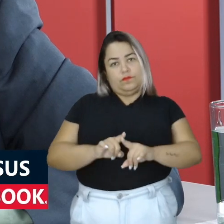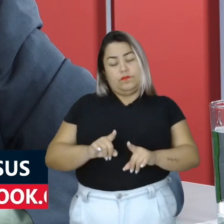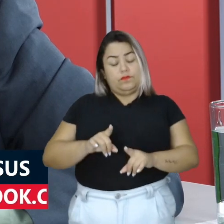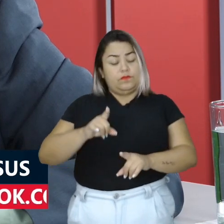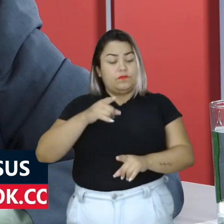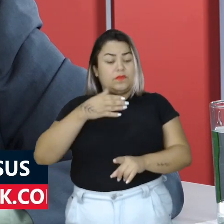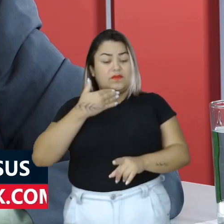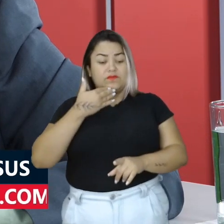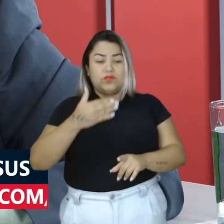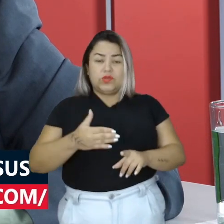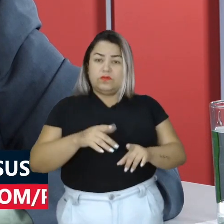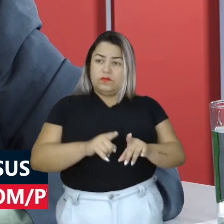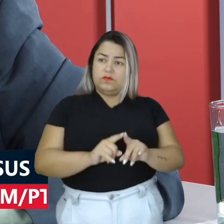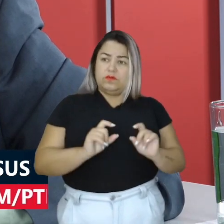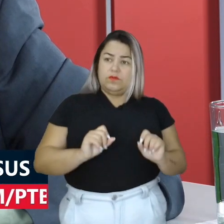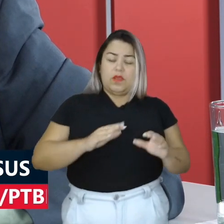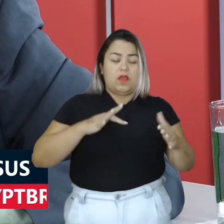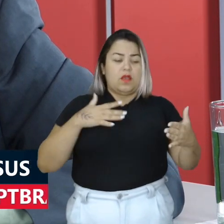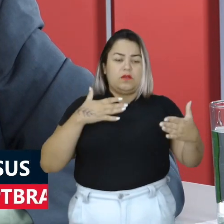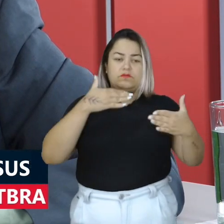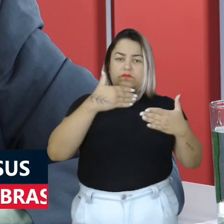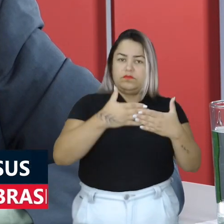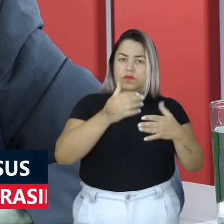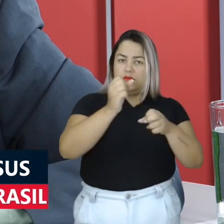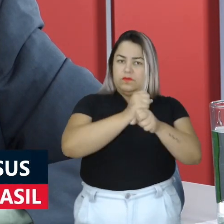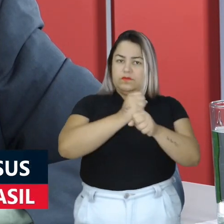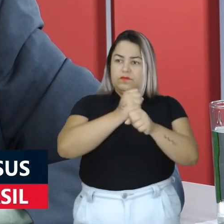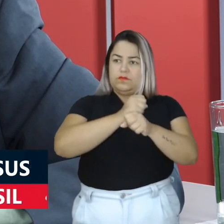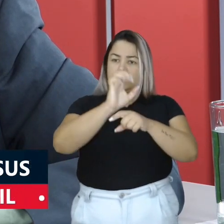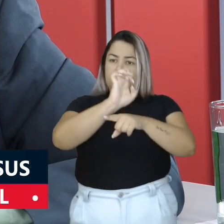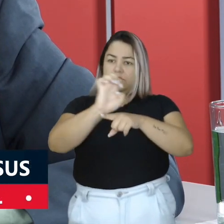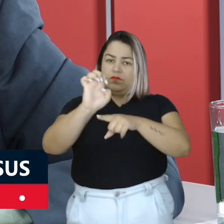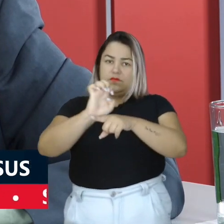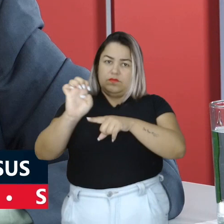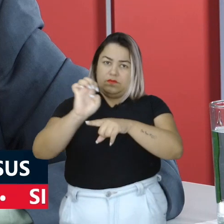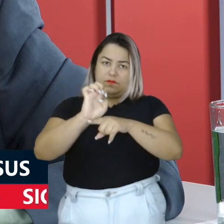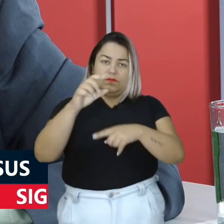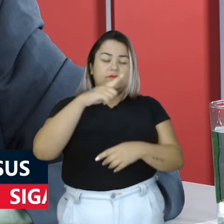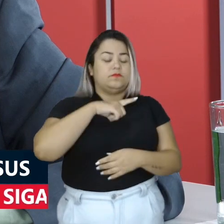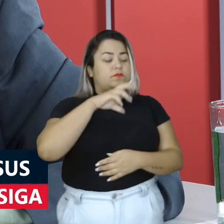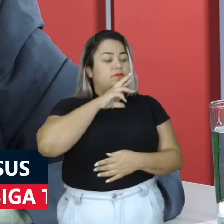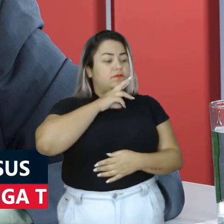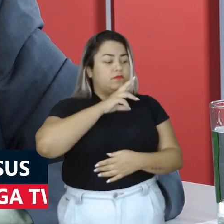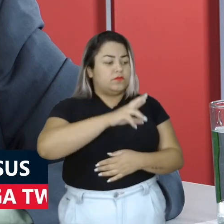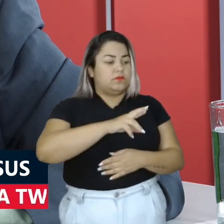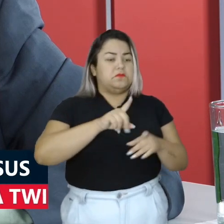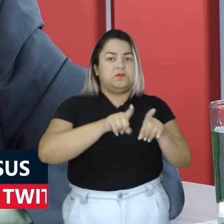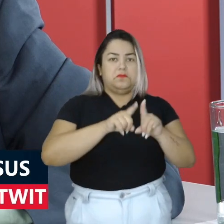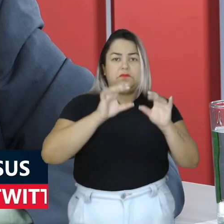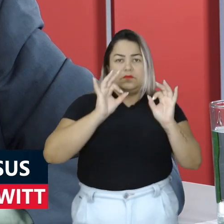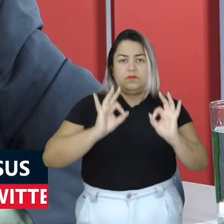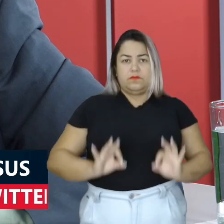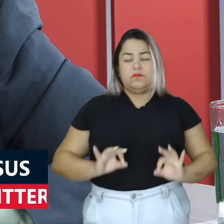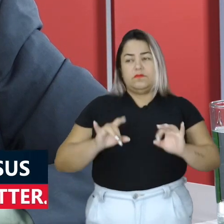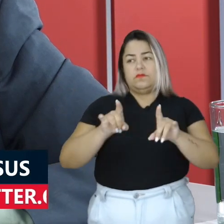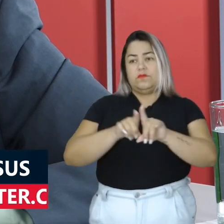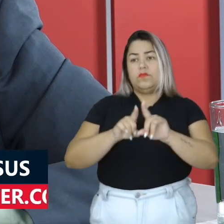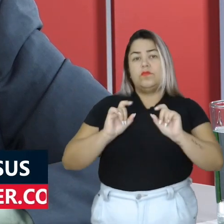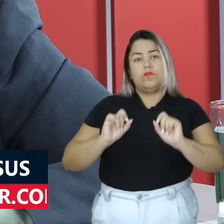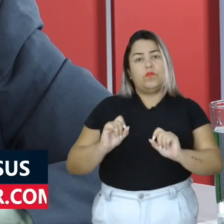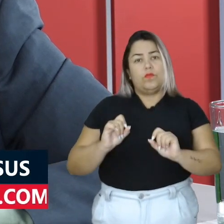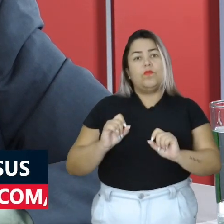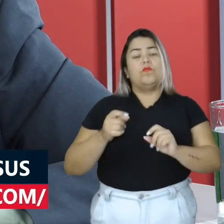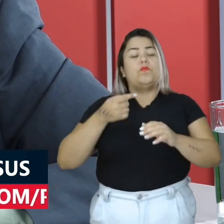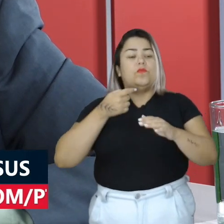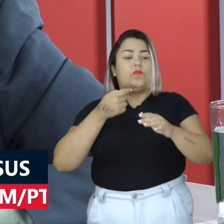estamos avançando bastante esse ano, né? Muitos estados têm dado uma resposta bem positiva com esse aporte financeiro e